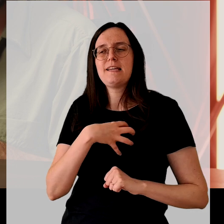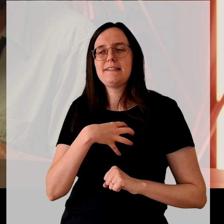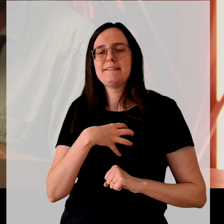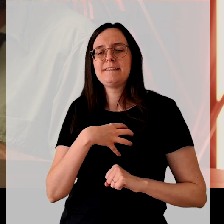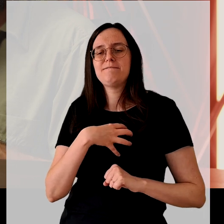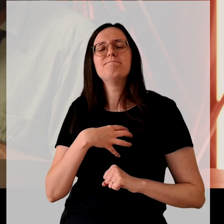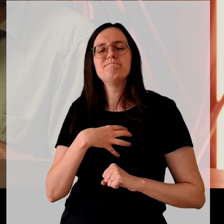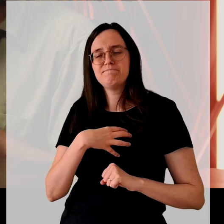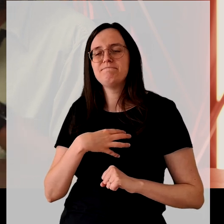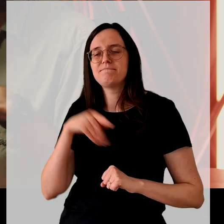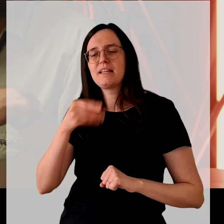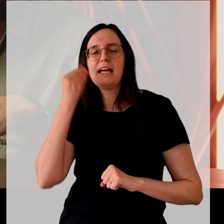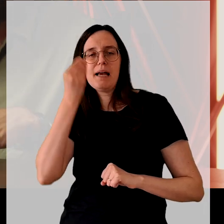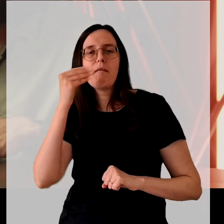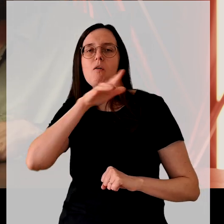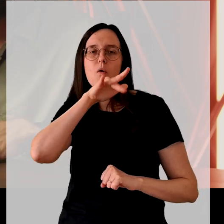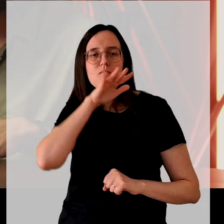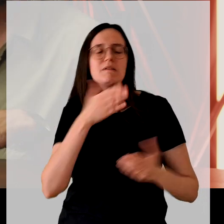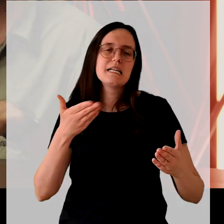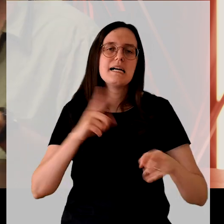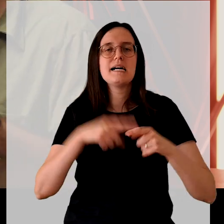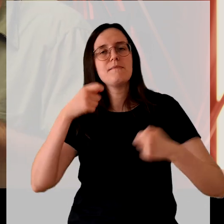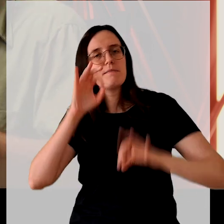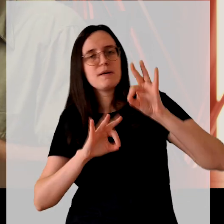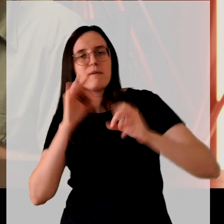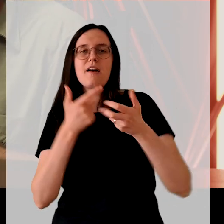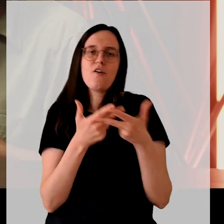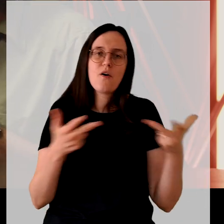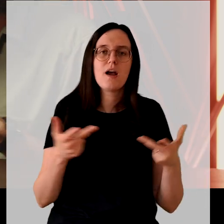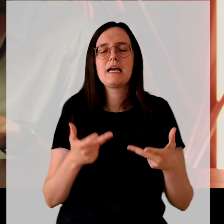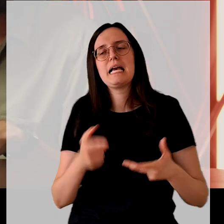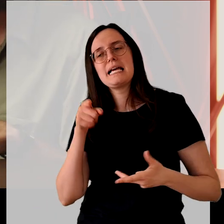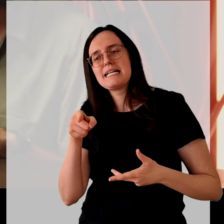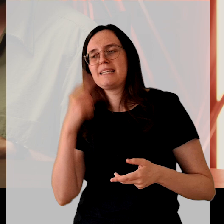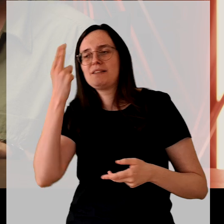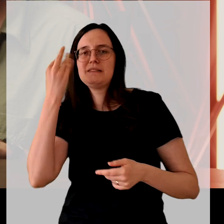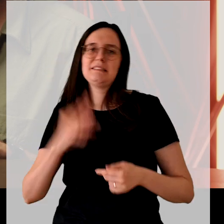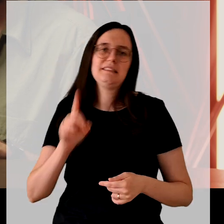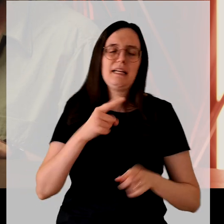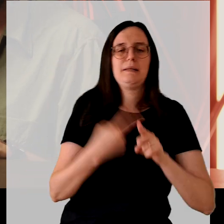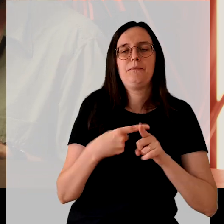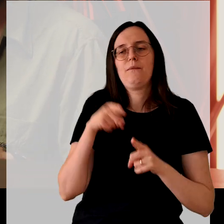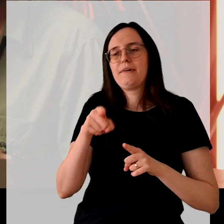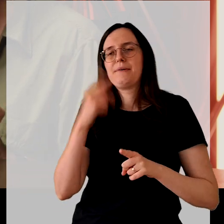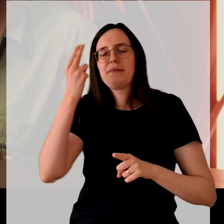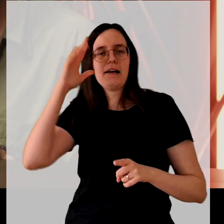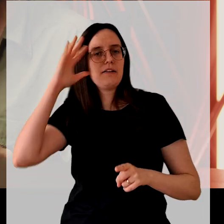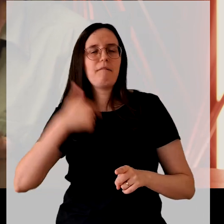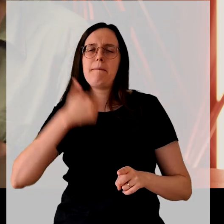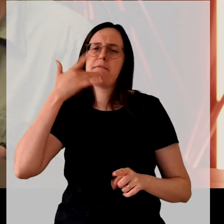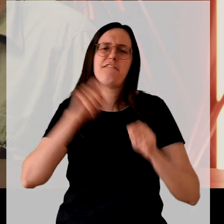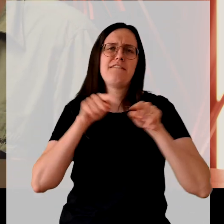e falar, não, teve essa experiência ruim aqui, tenho que ir preparado. Ou, não, isso aqui não vai rolar porque não tenho